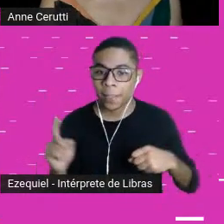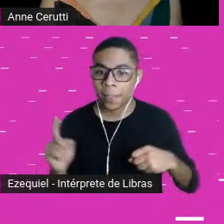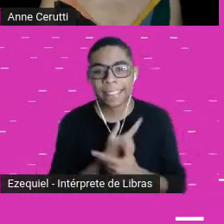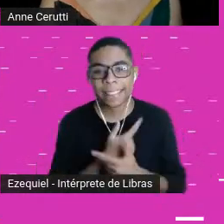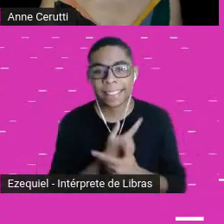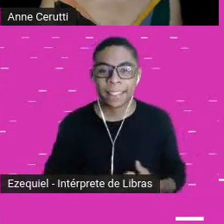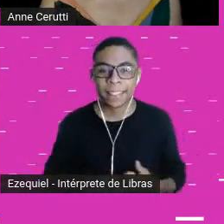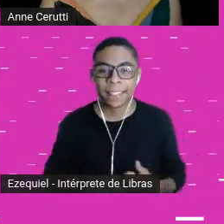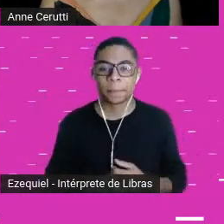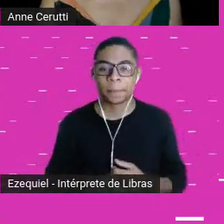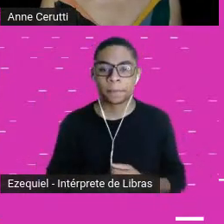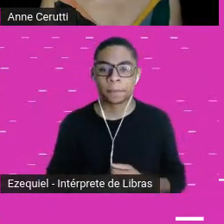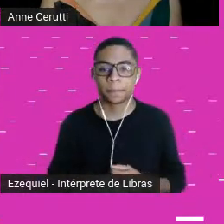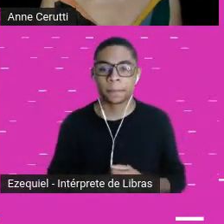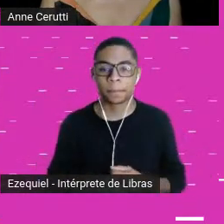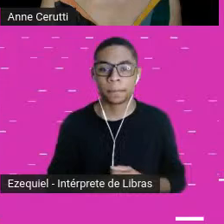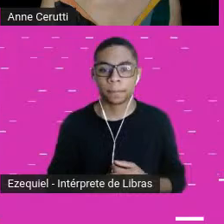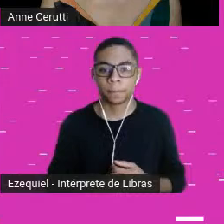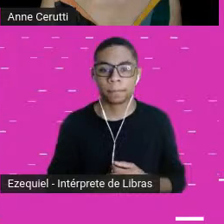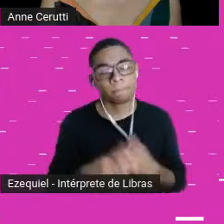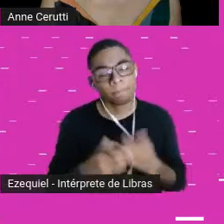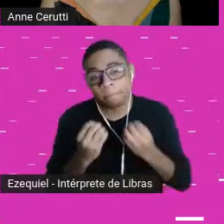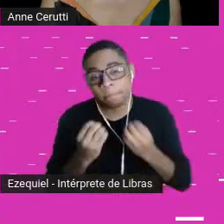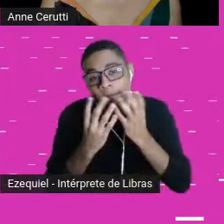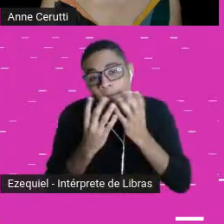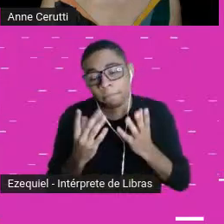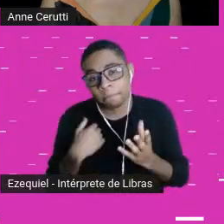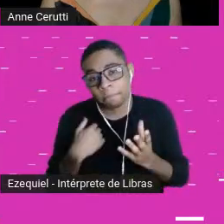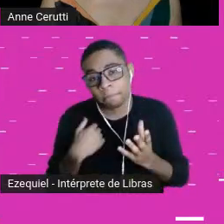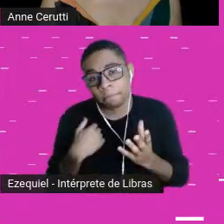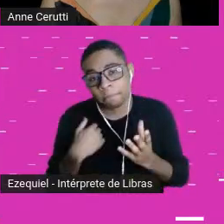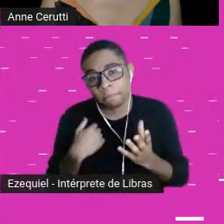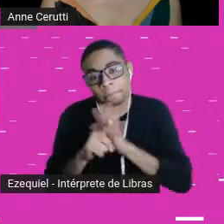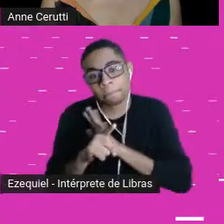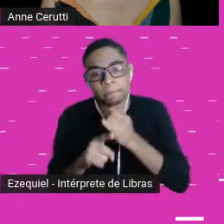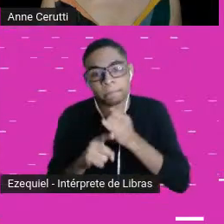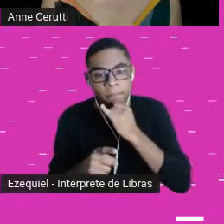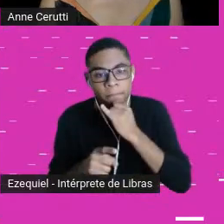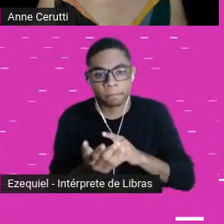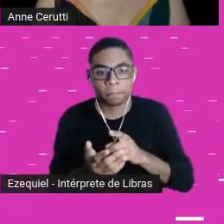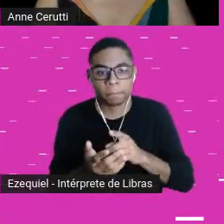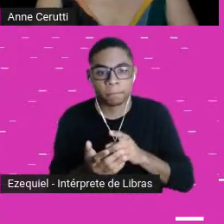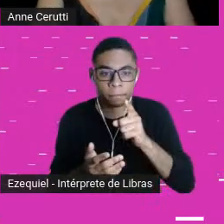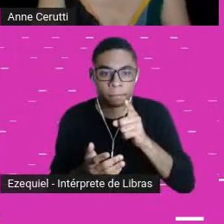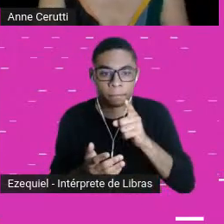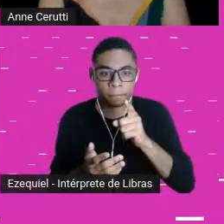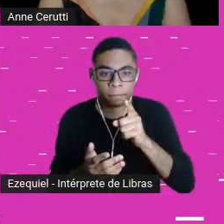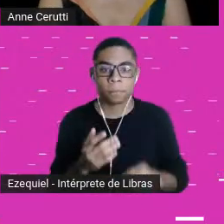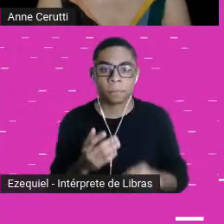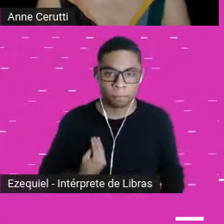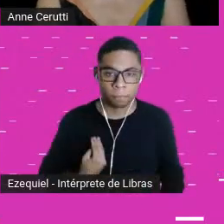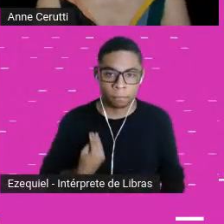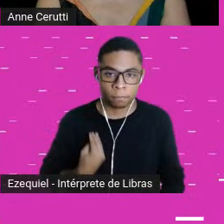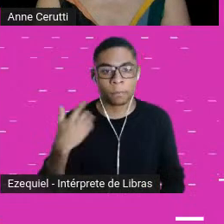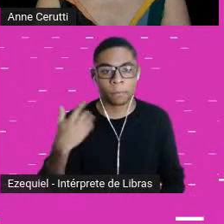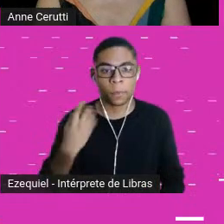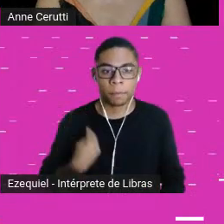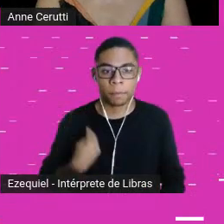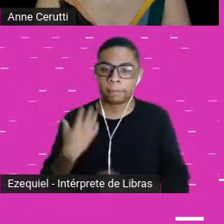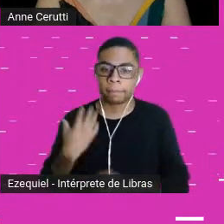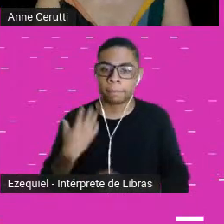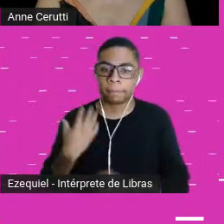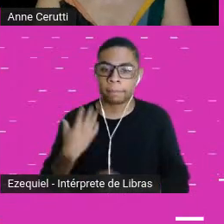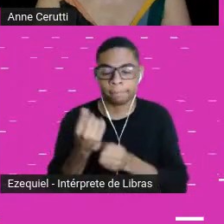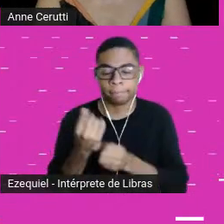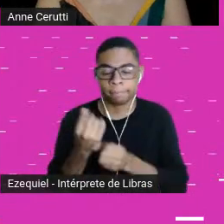Eu vou falar, vou perguntar, na verdade, porque você teve uma presença gigante, é claro. Eu lembro, claro,